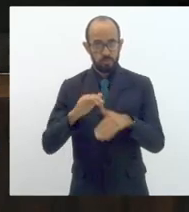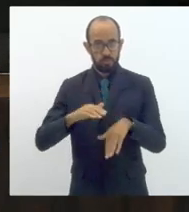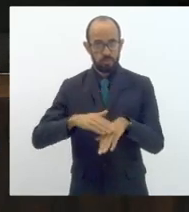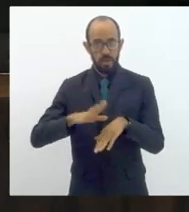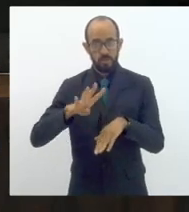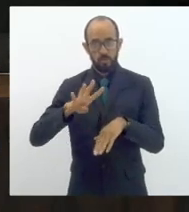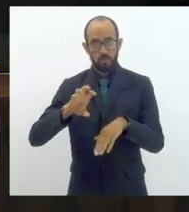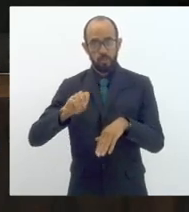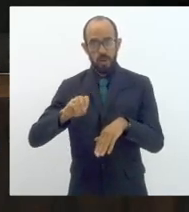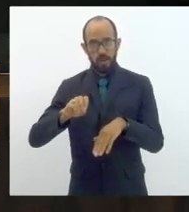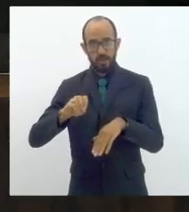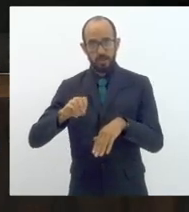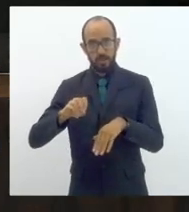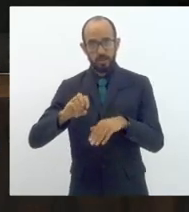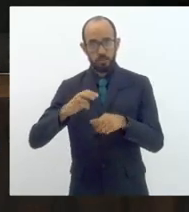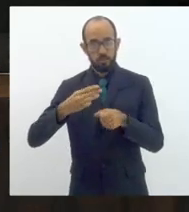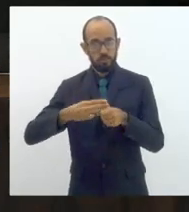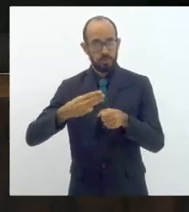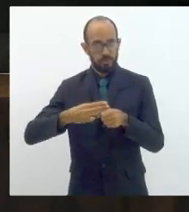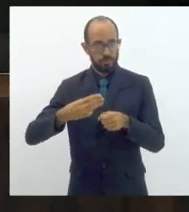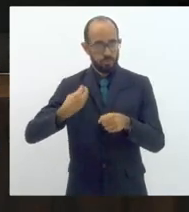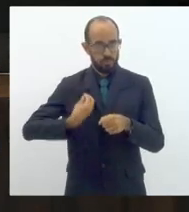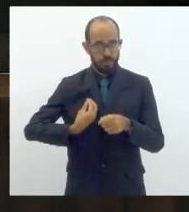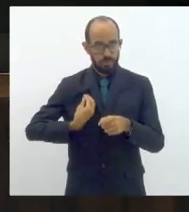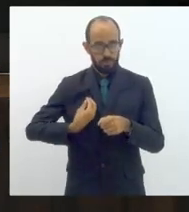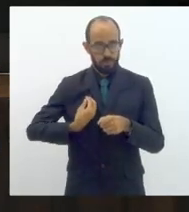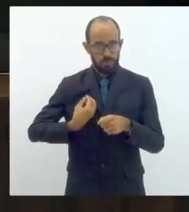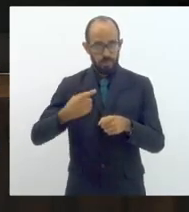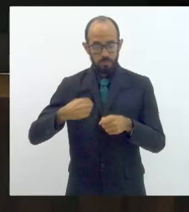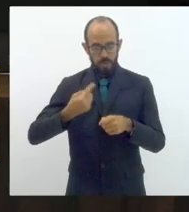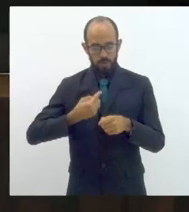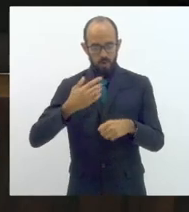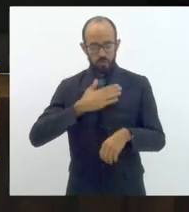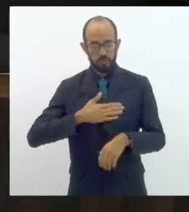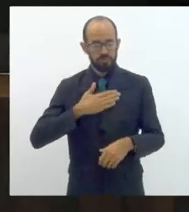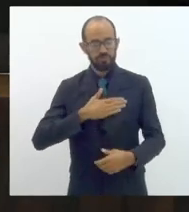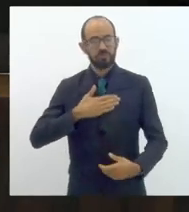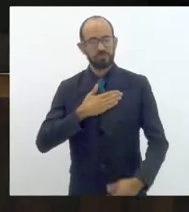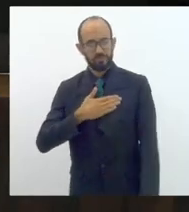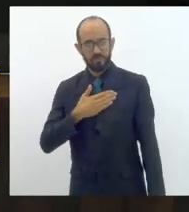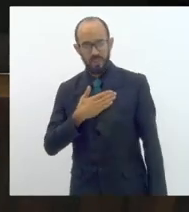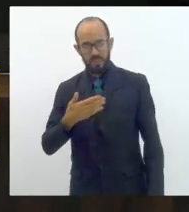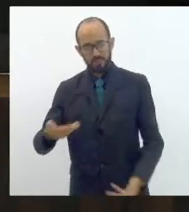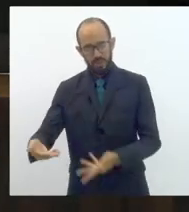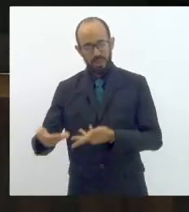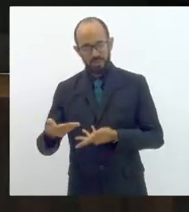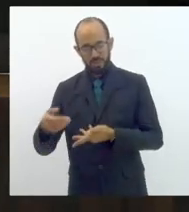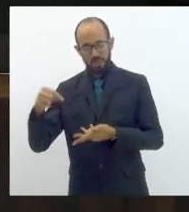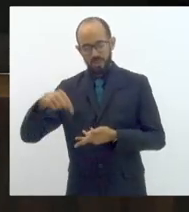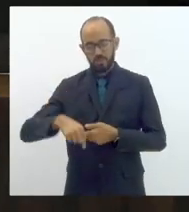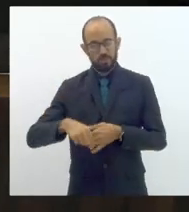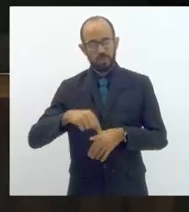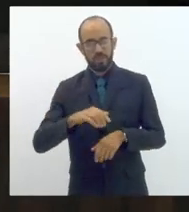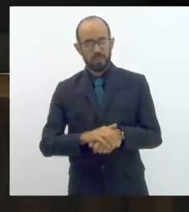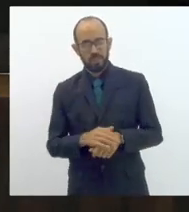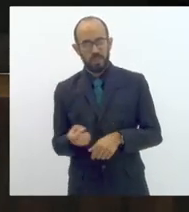municípios participantes, é para nós extremamente gratificante recebê-los aqui, na nossa